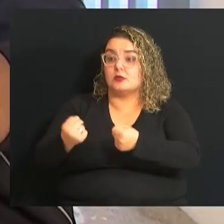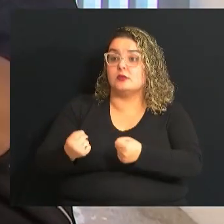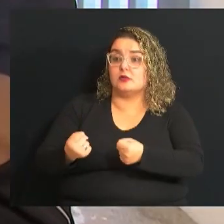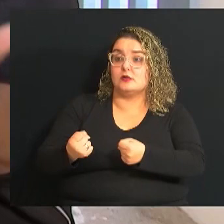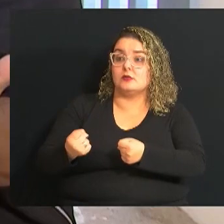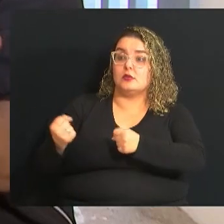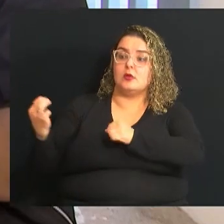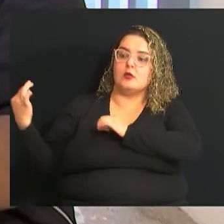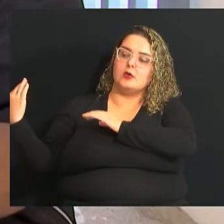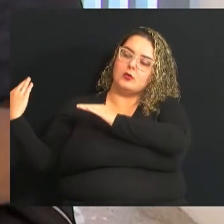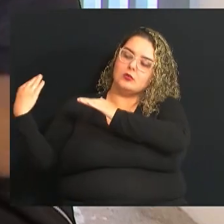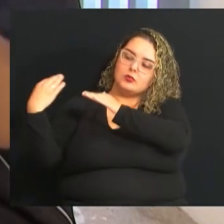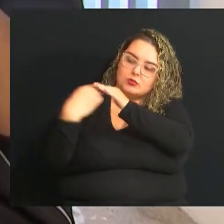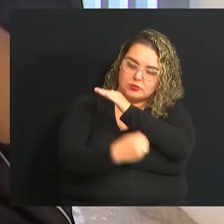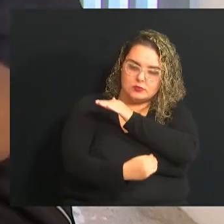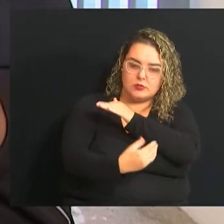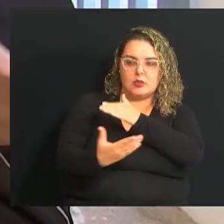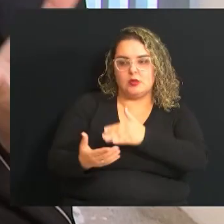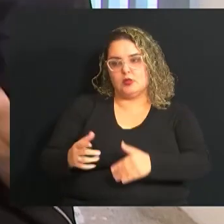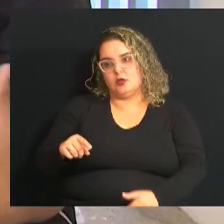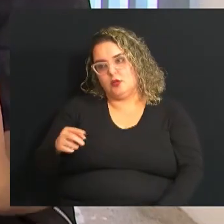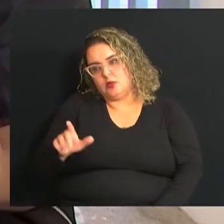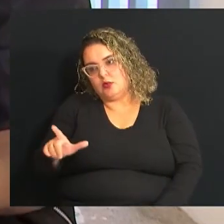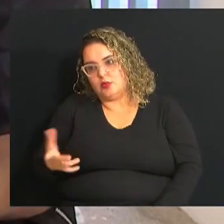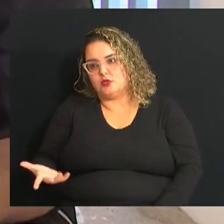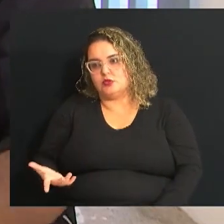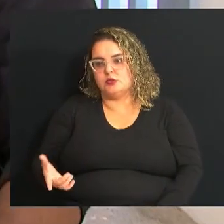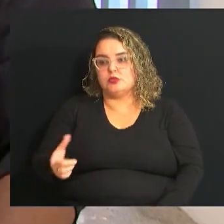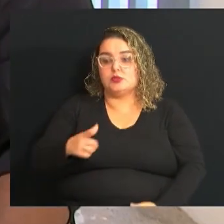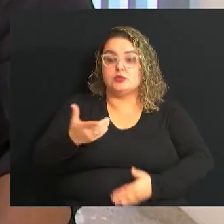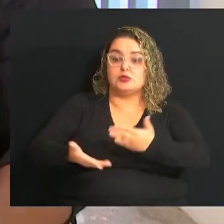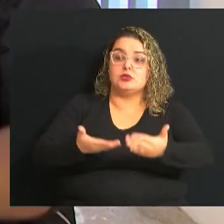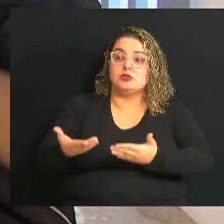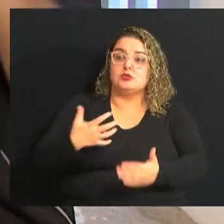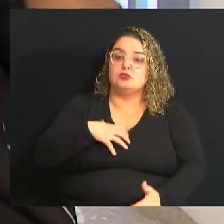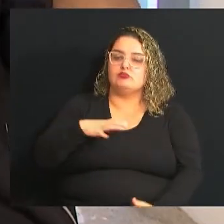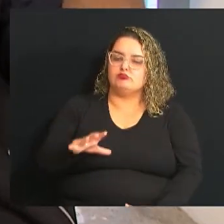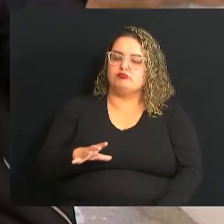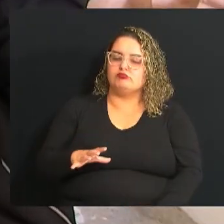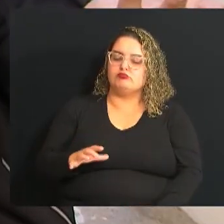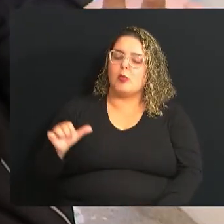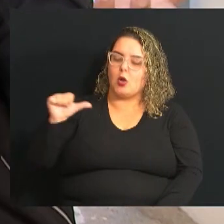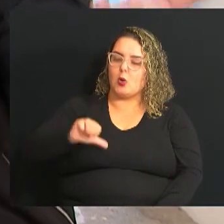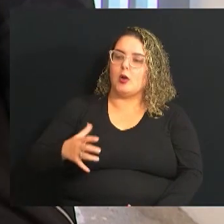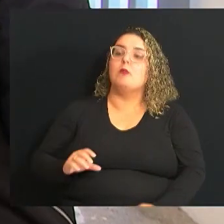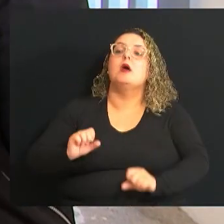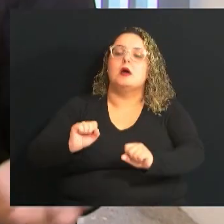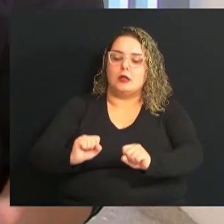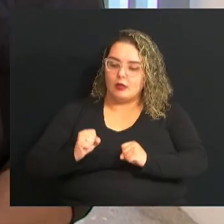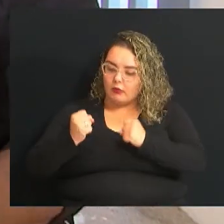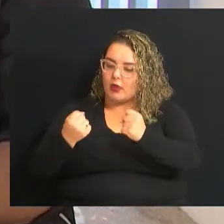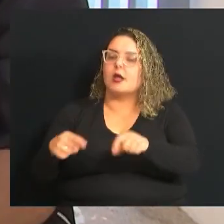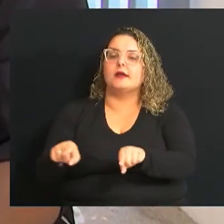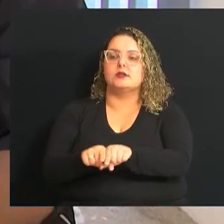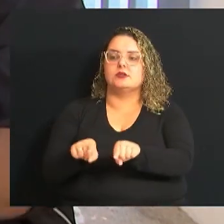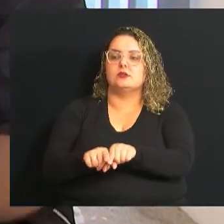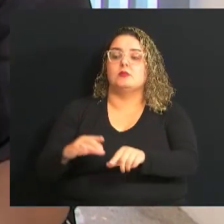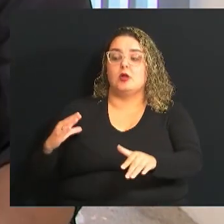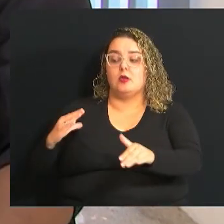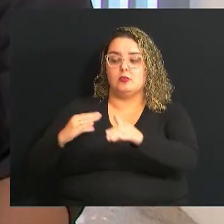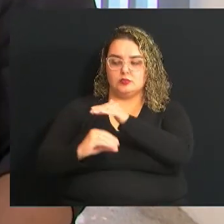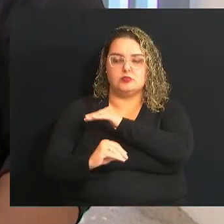o Jornal Radical Paulistano. Entre as posições políticas, destacou-se o fato de que ele se envolveu com a